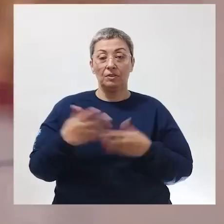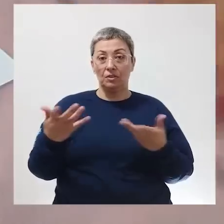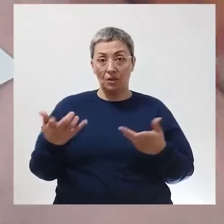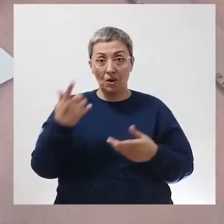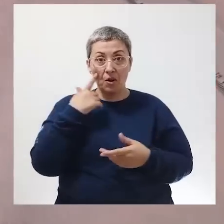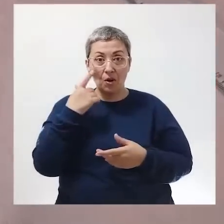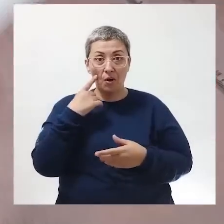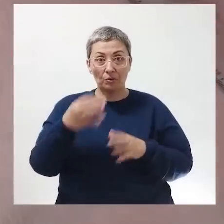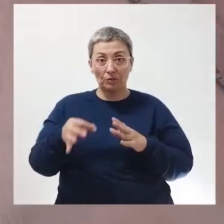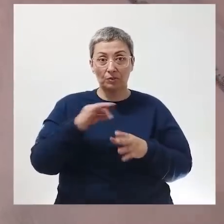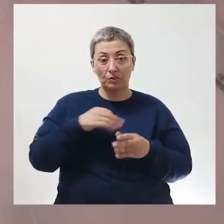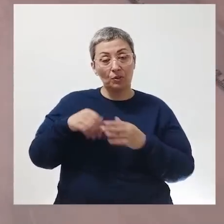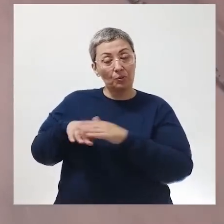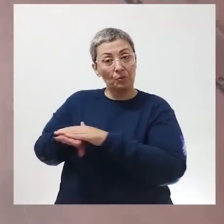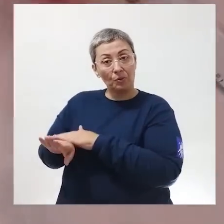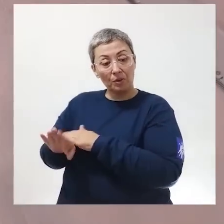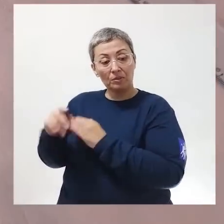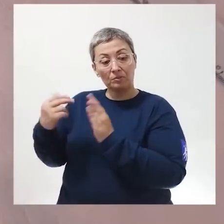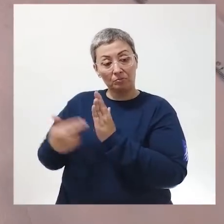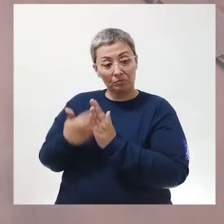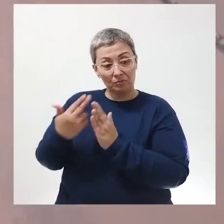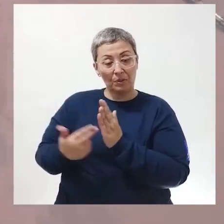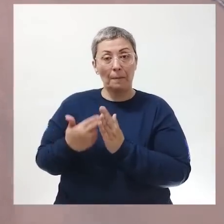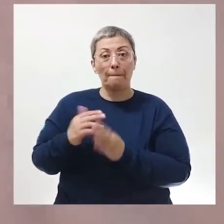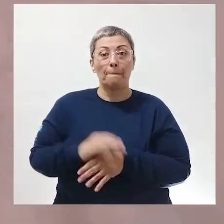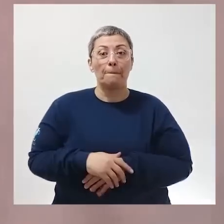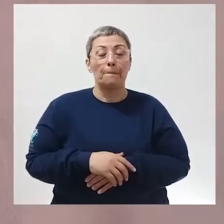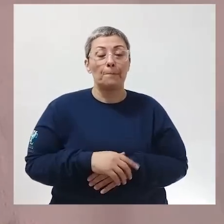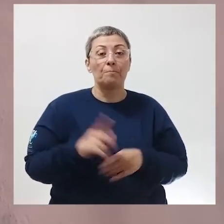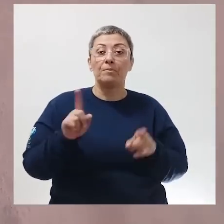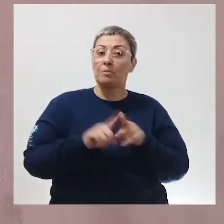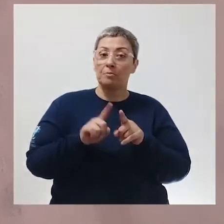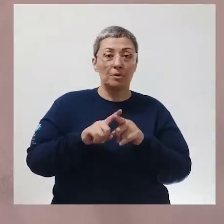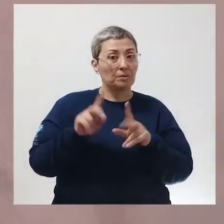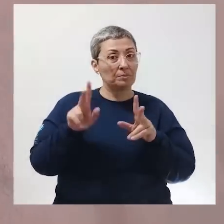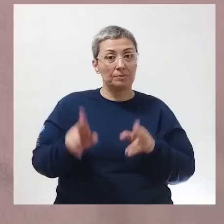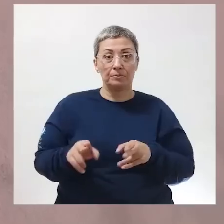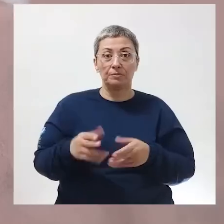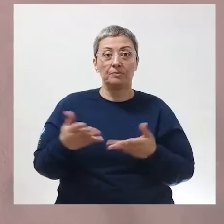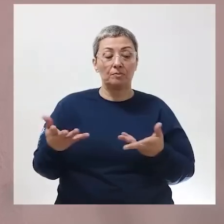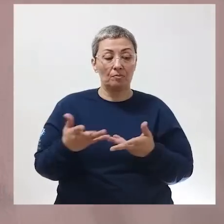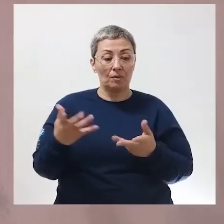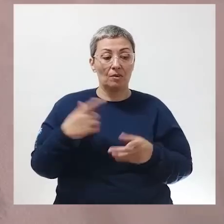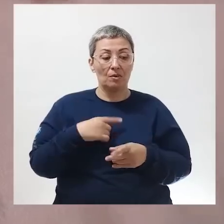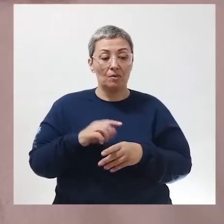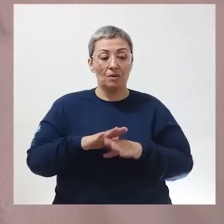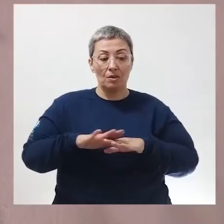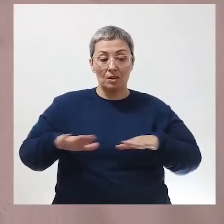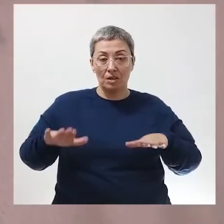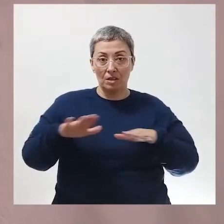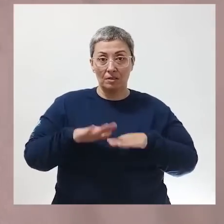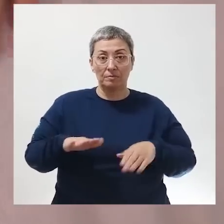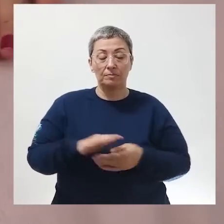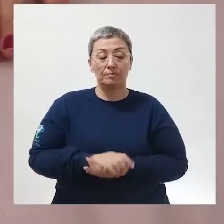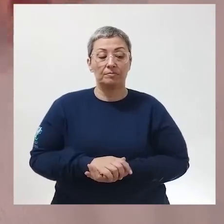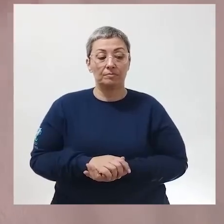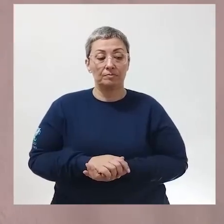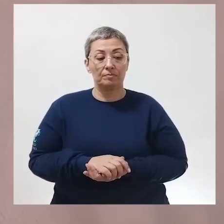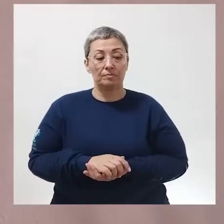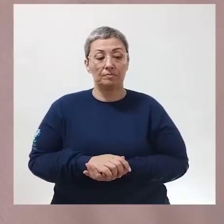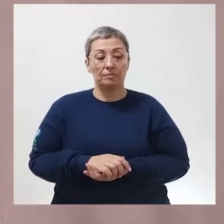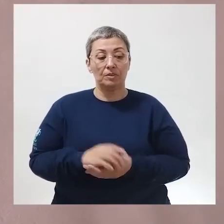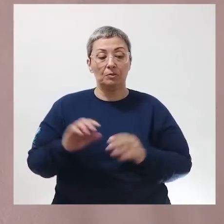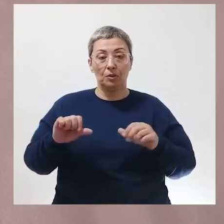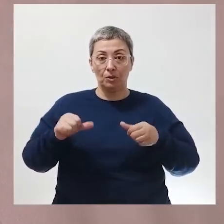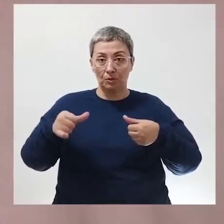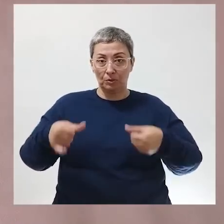Ó, destaquei, guarda lá com o desenho. Mesma coisa, ó, ela tá assim, ó, vou deixar ela